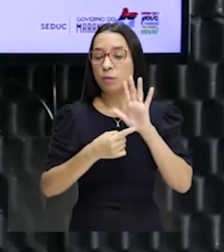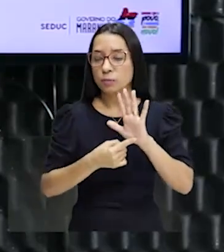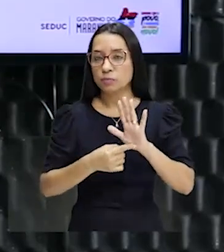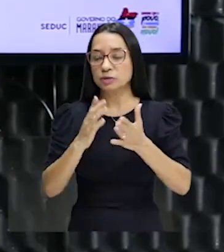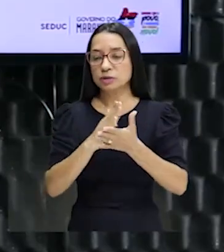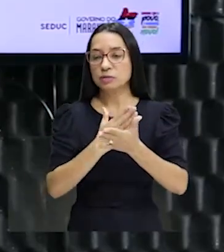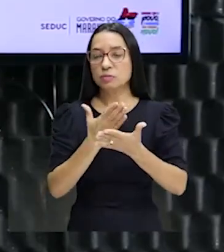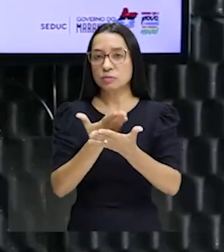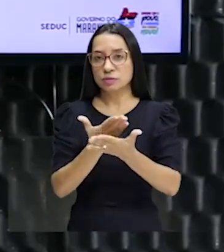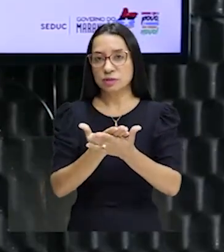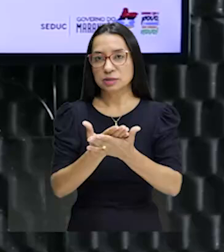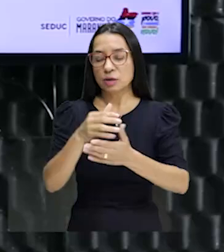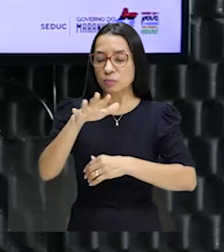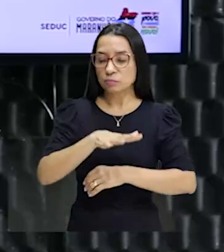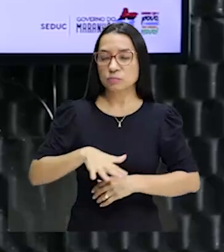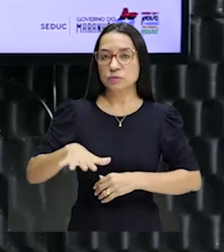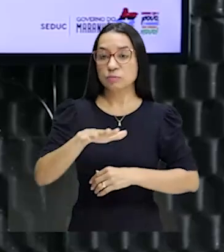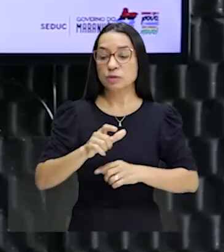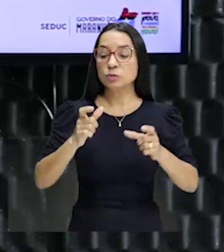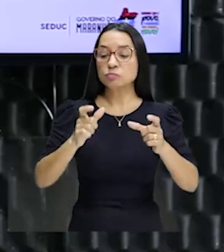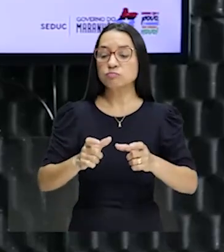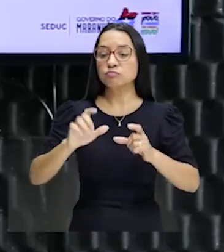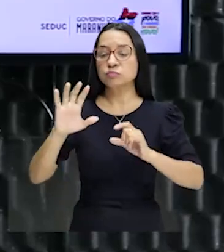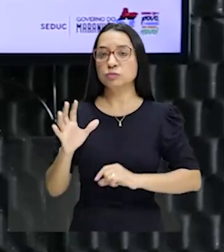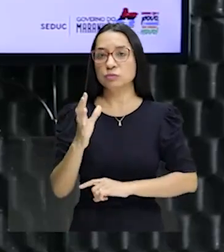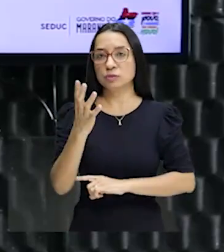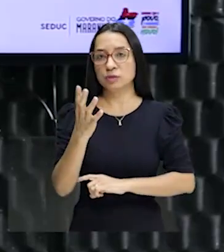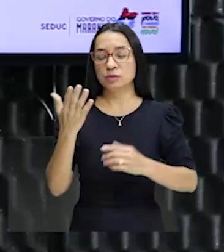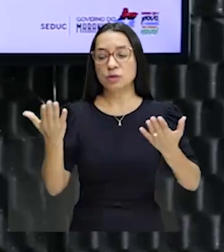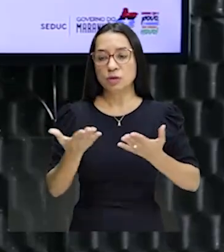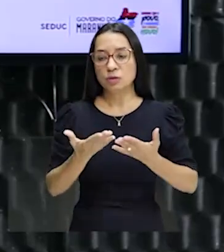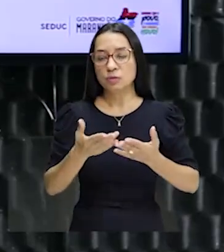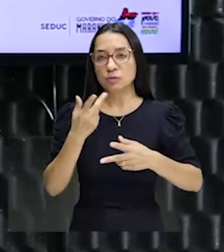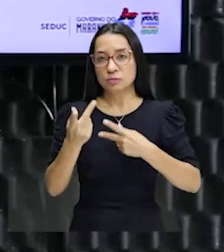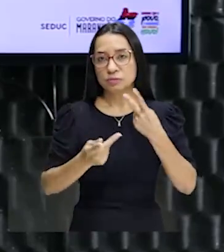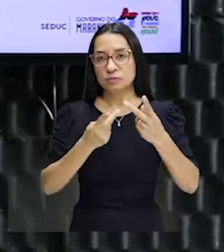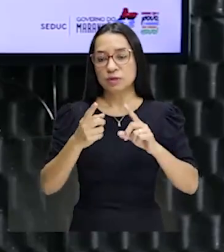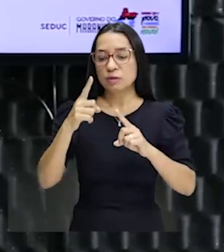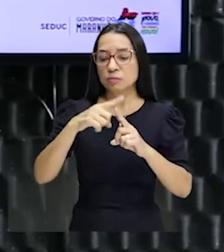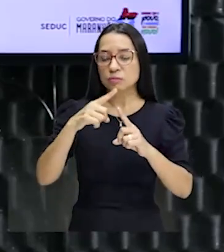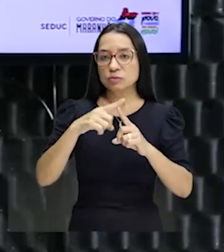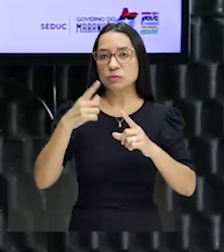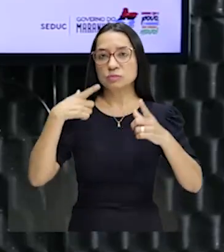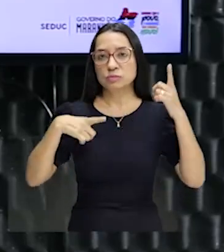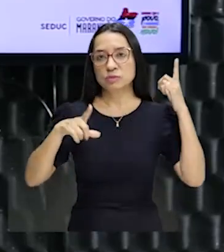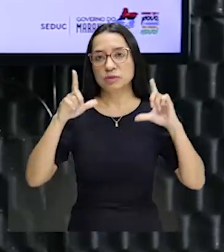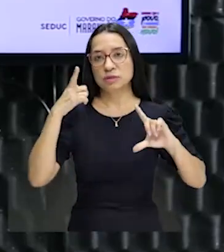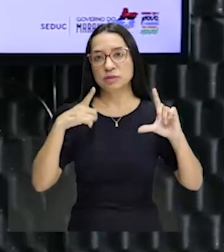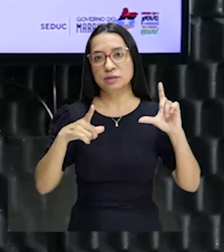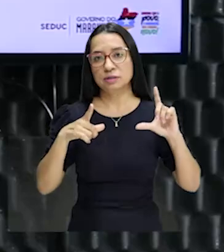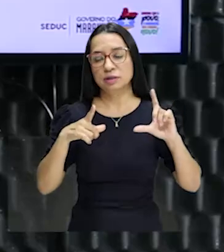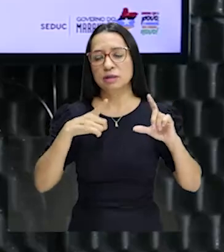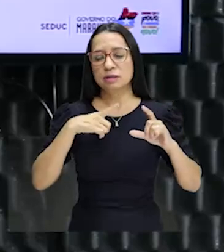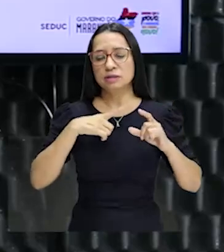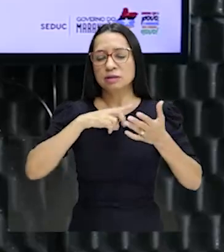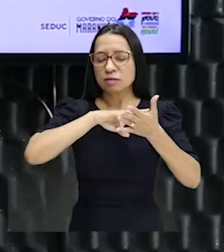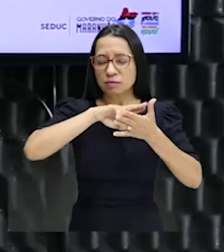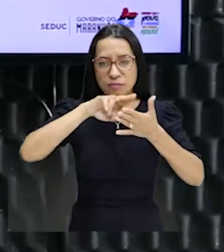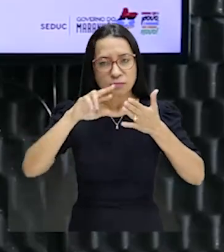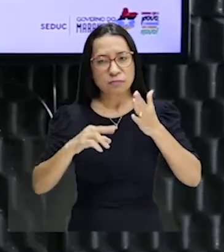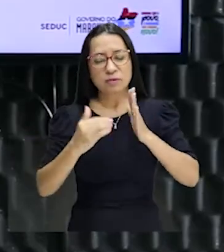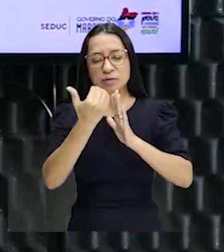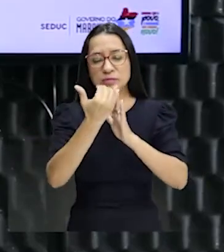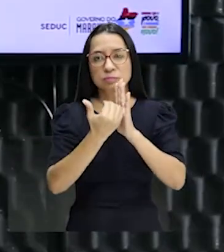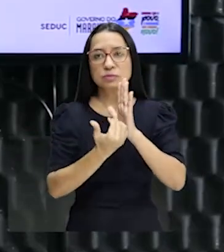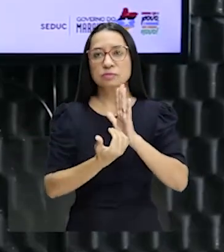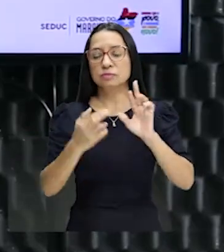algumas aulas os ambientes onde ela acontece e hoje nós iremos falar aqui os tipos de lazer. Existem várias